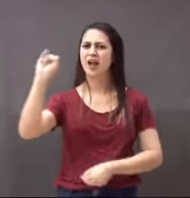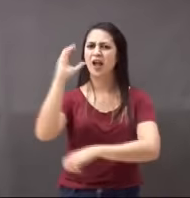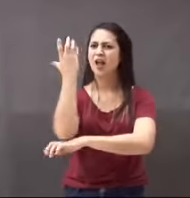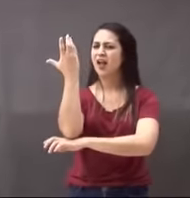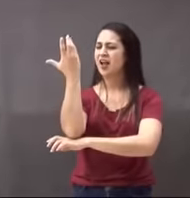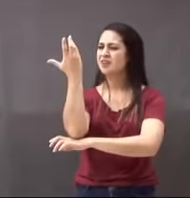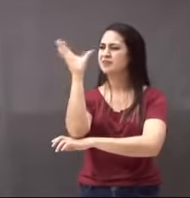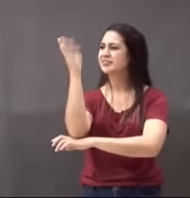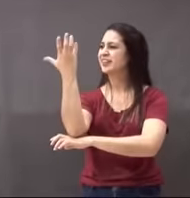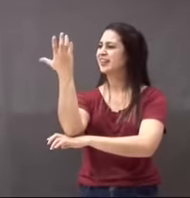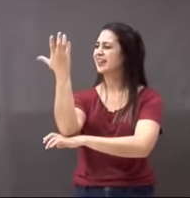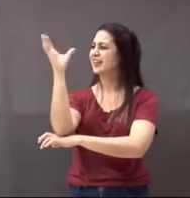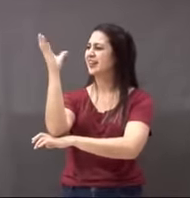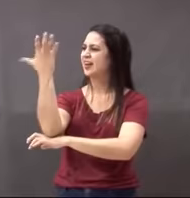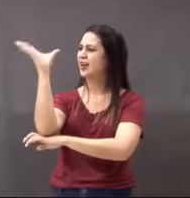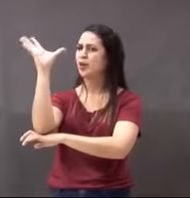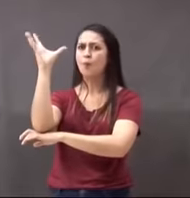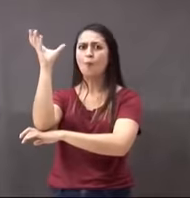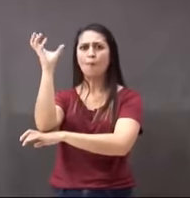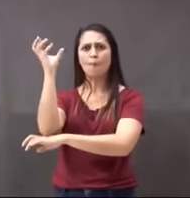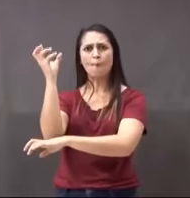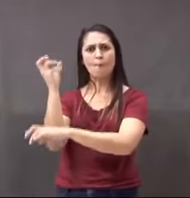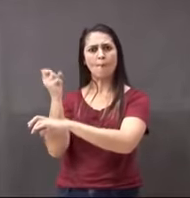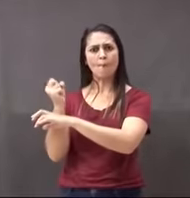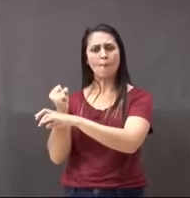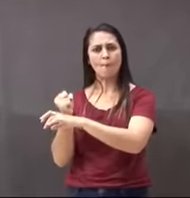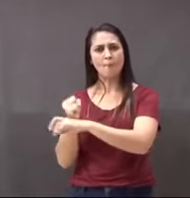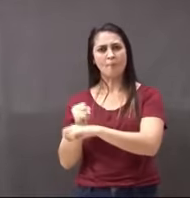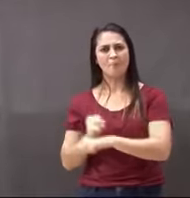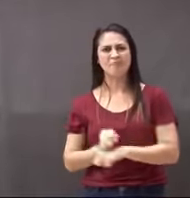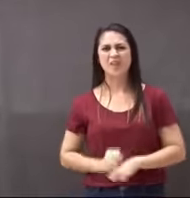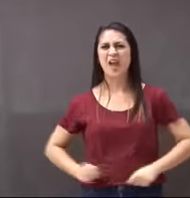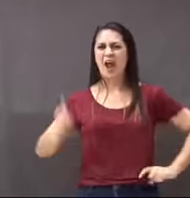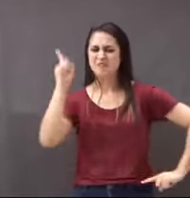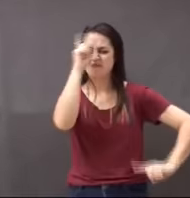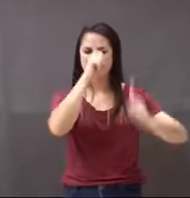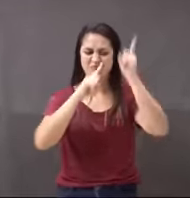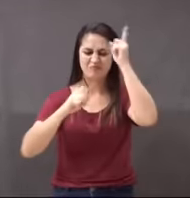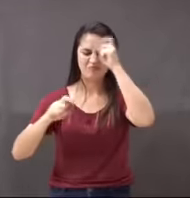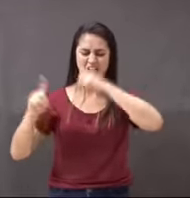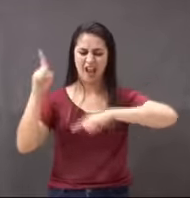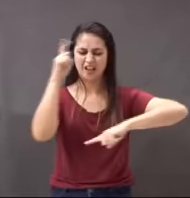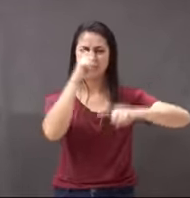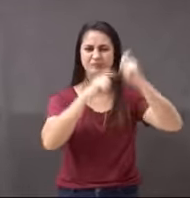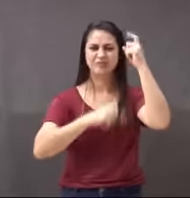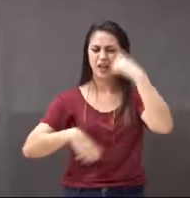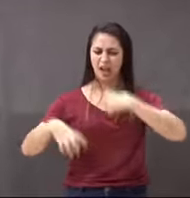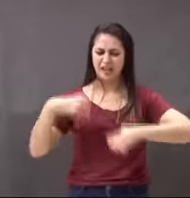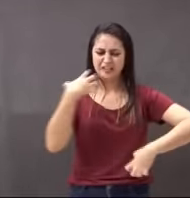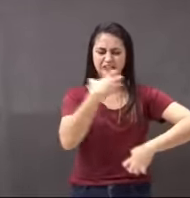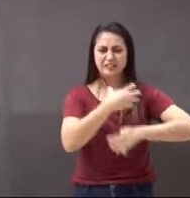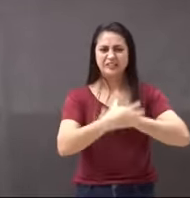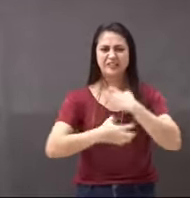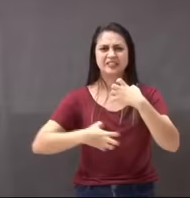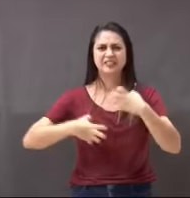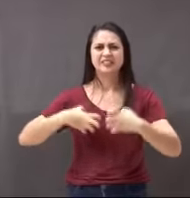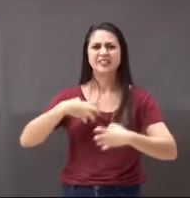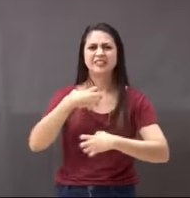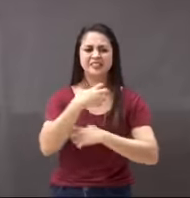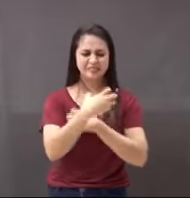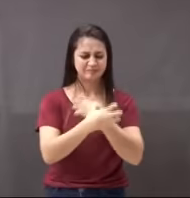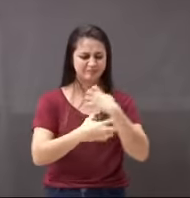Ainda que a figueira floresça e não haja fruto na